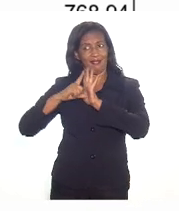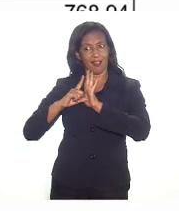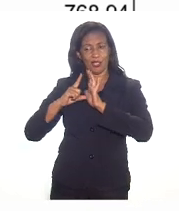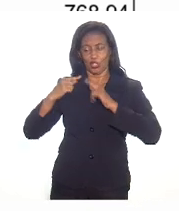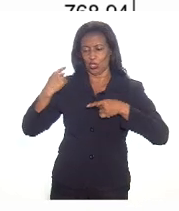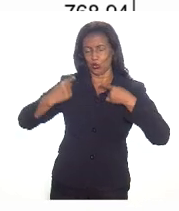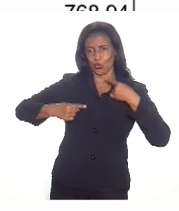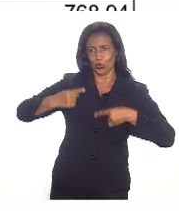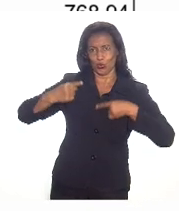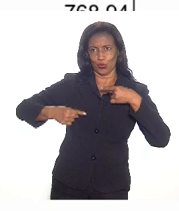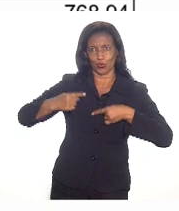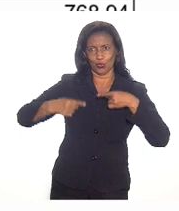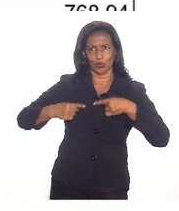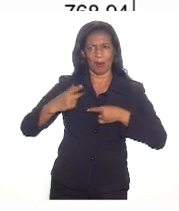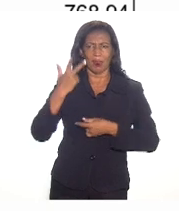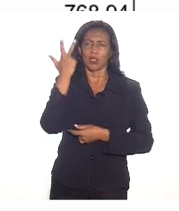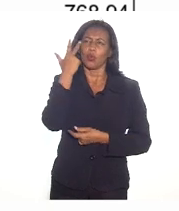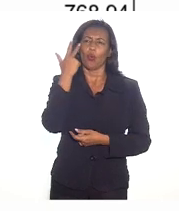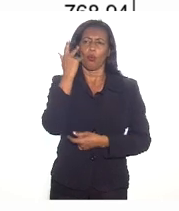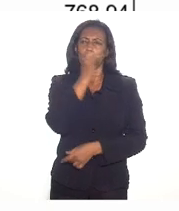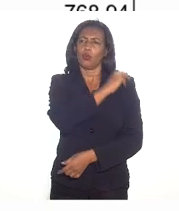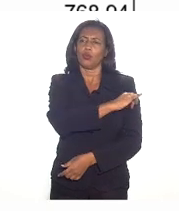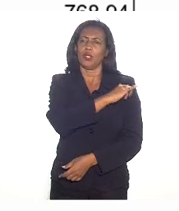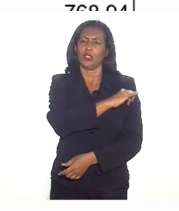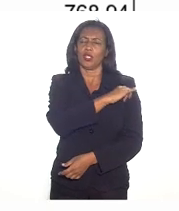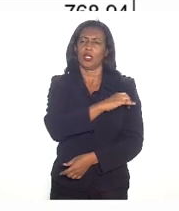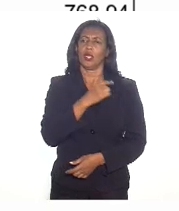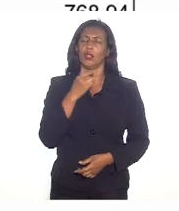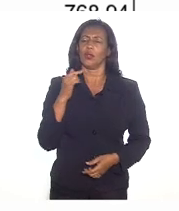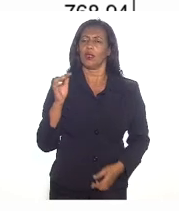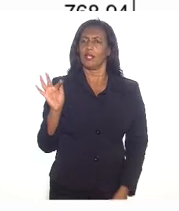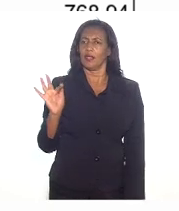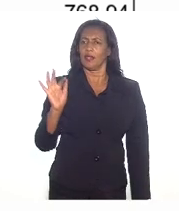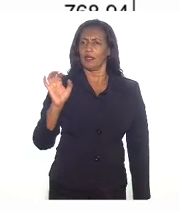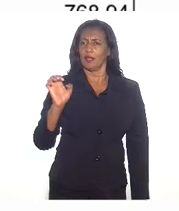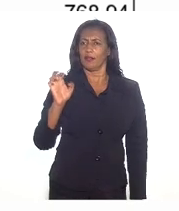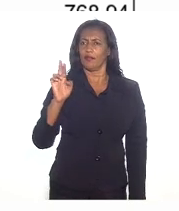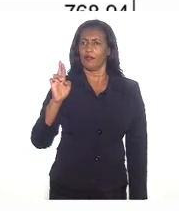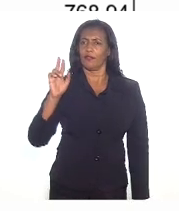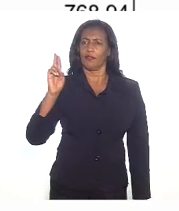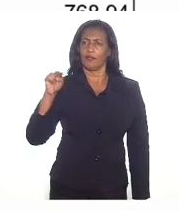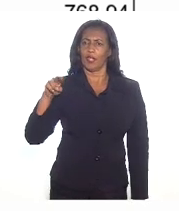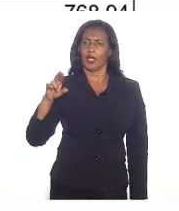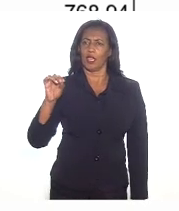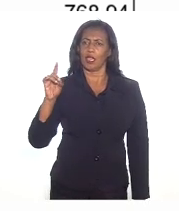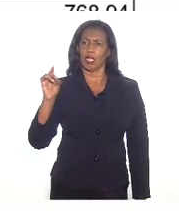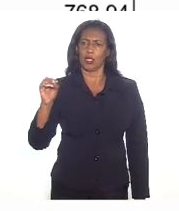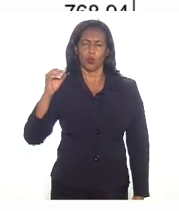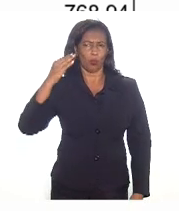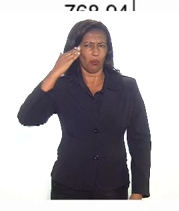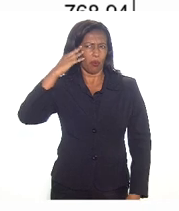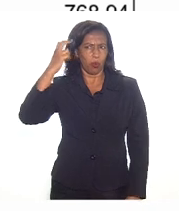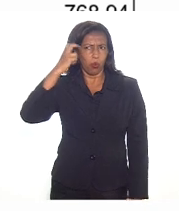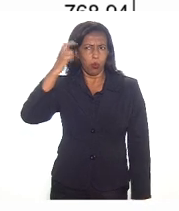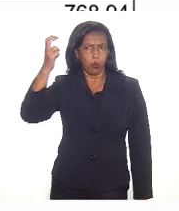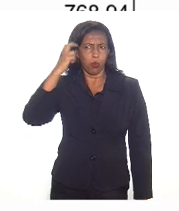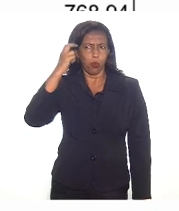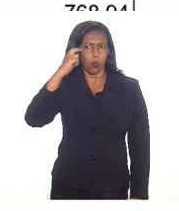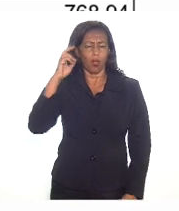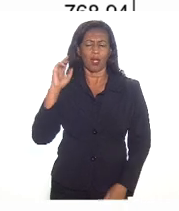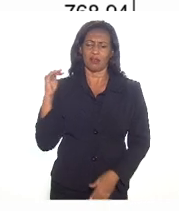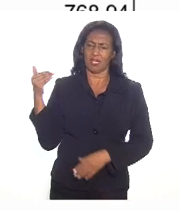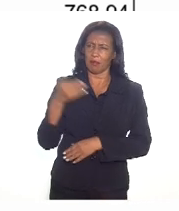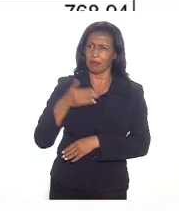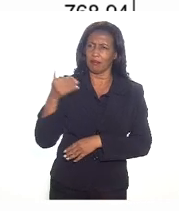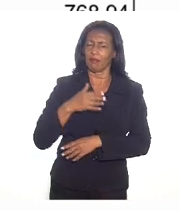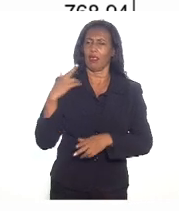Janeiro. E o Fernando Rezende, que é um dos maiores estudiosos dessa questão federativa, tenho participado de